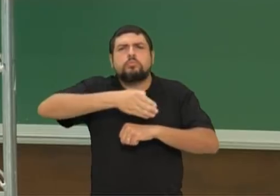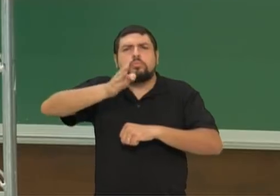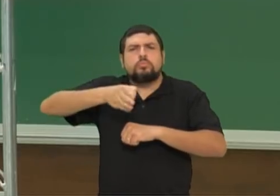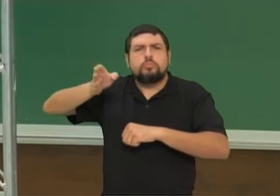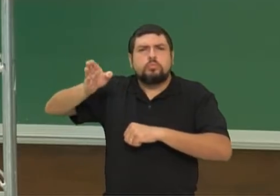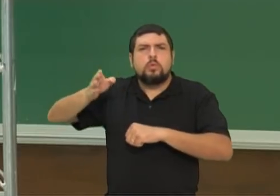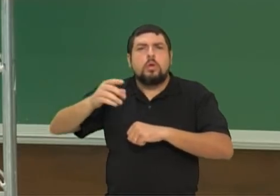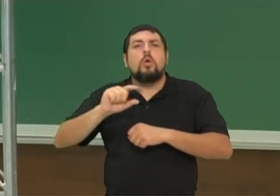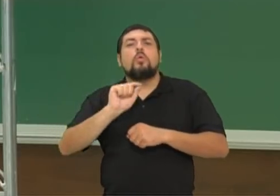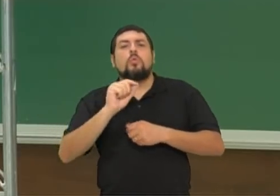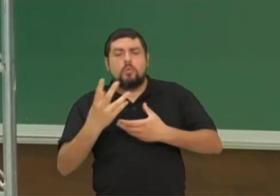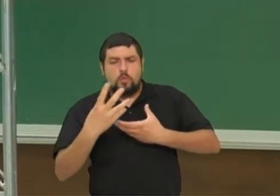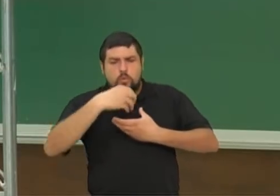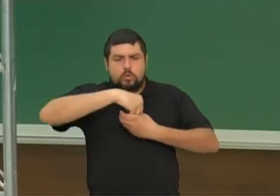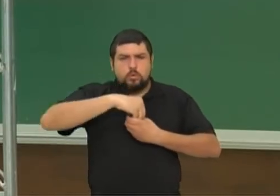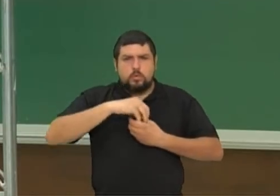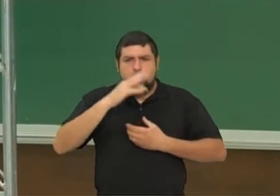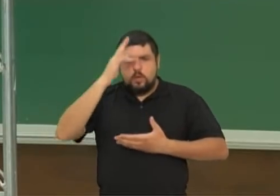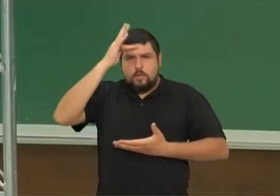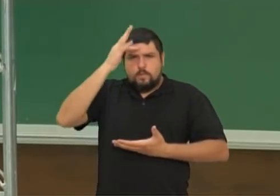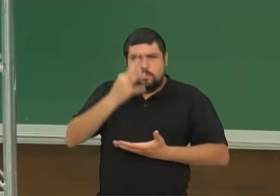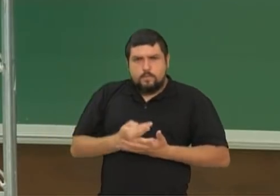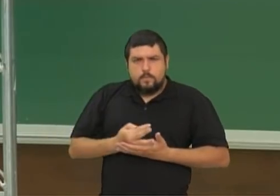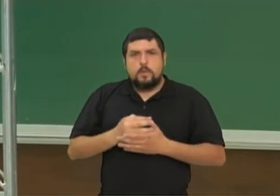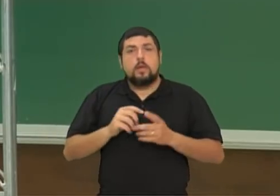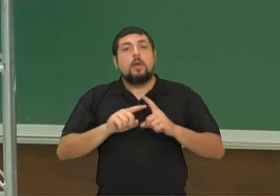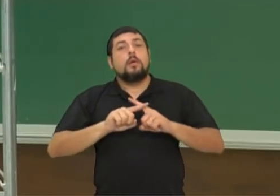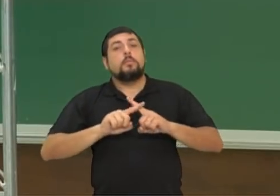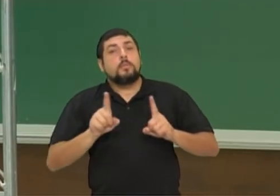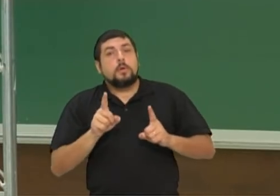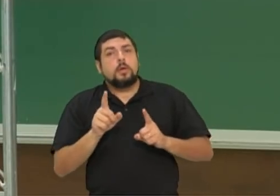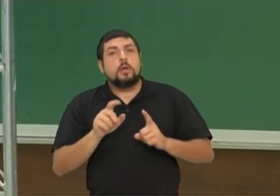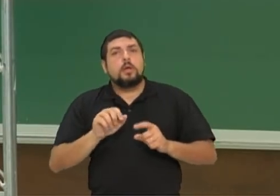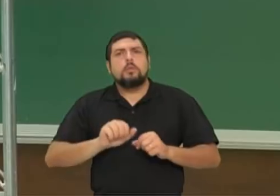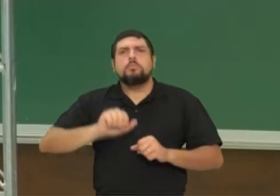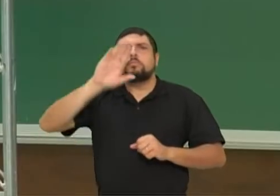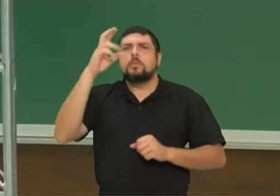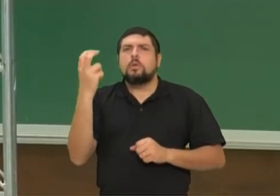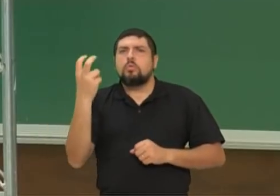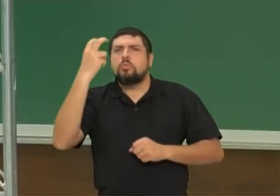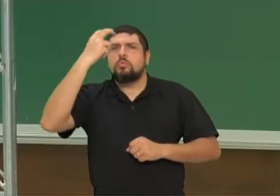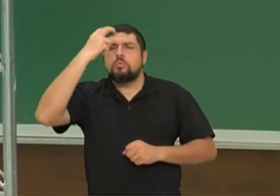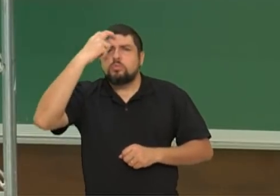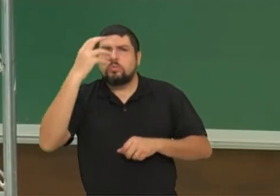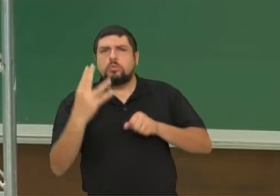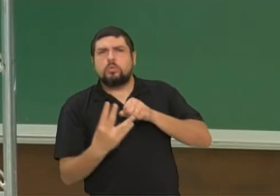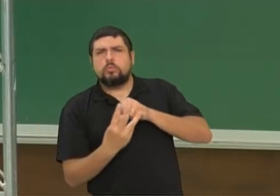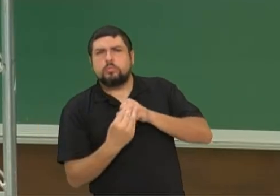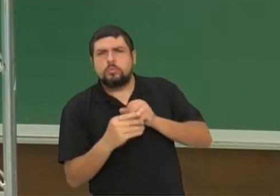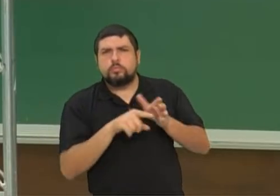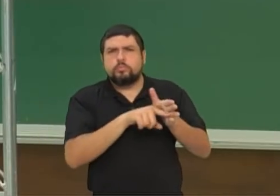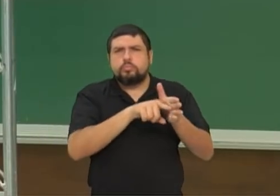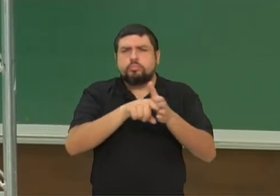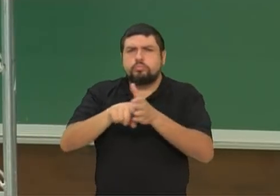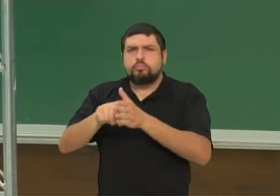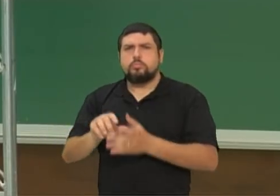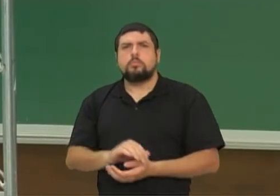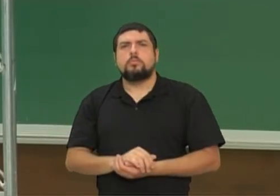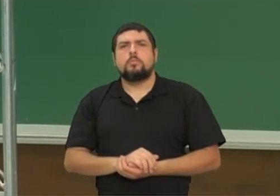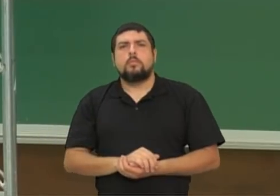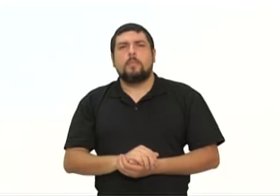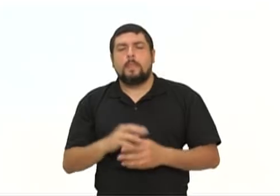sua crença, mas por cultura, conhecimento e entretenimento. O turismo religioso